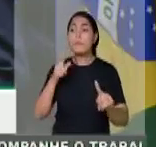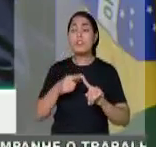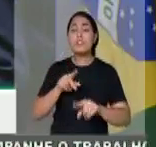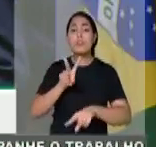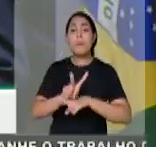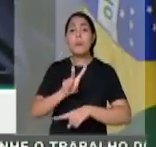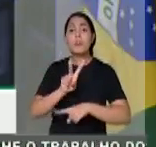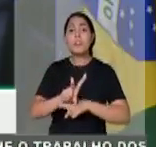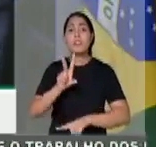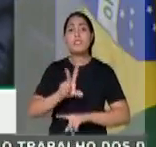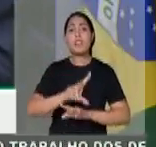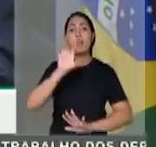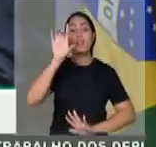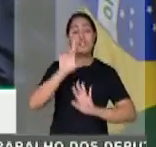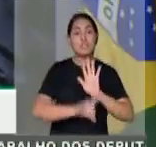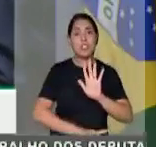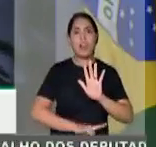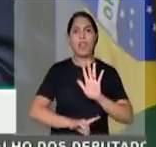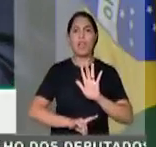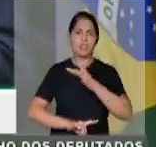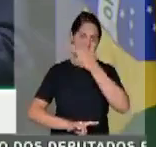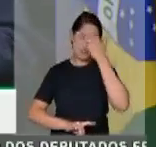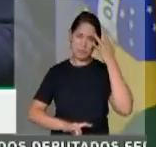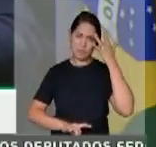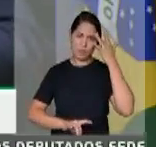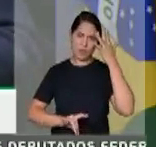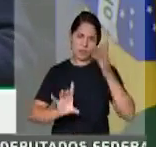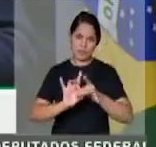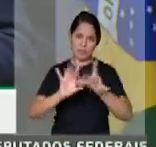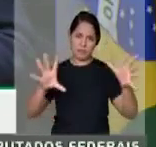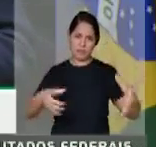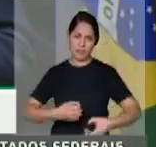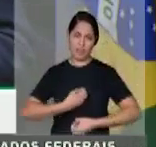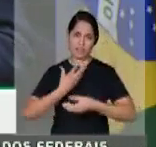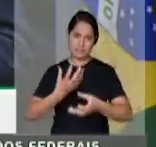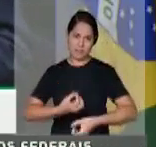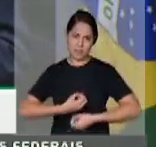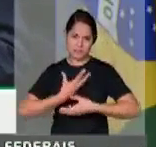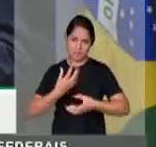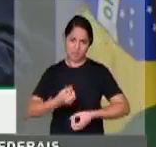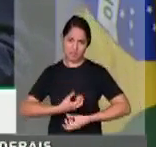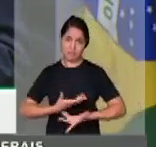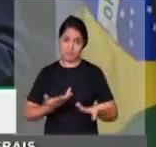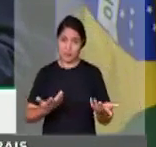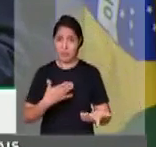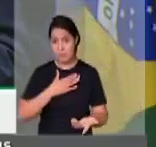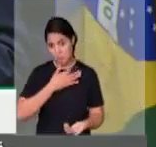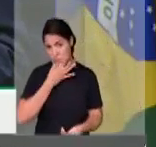das minorias, a liberdade de expressão. Então, eu acho que a sua